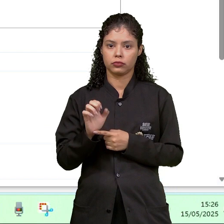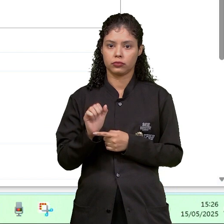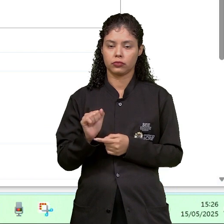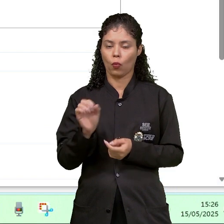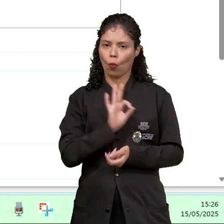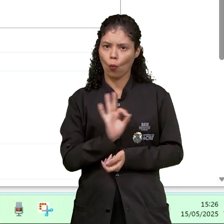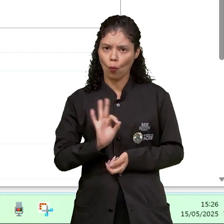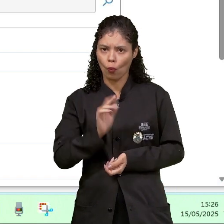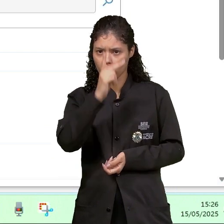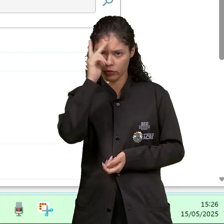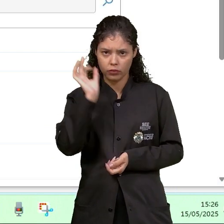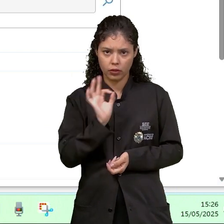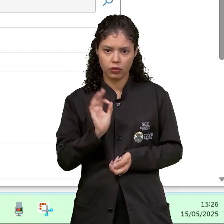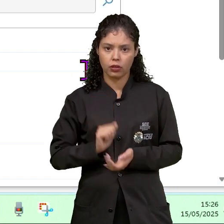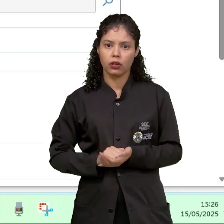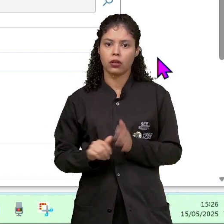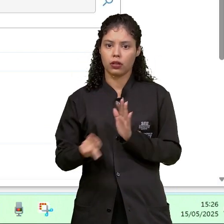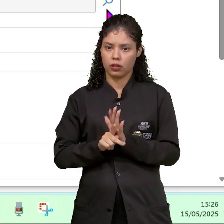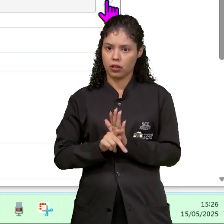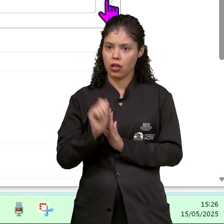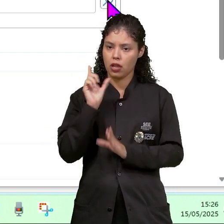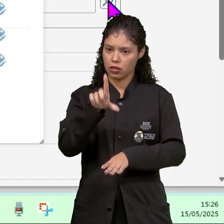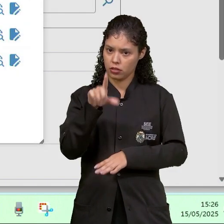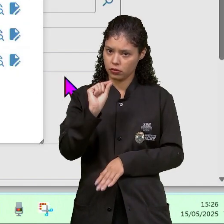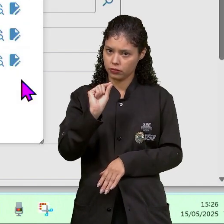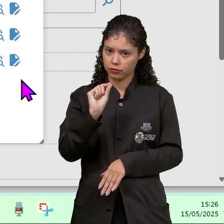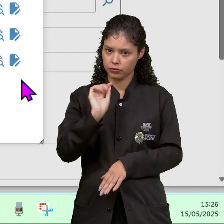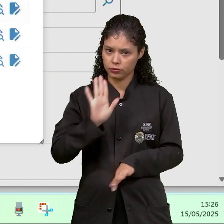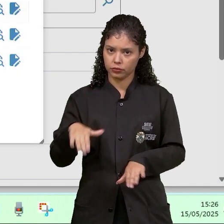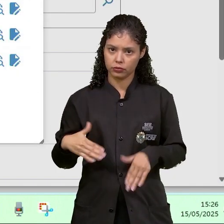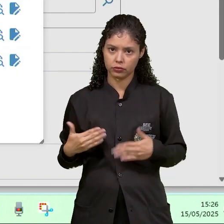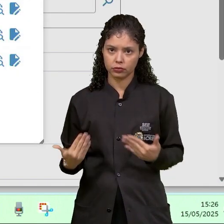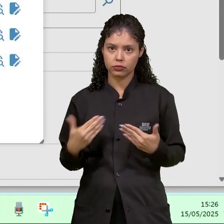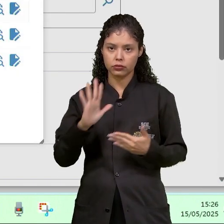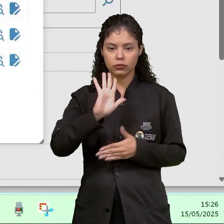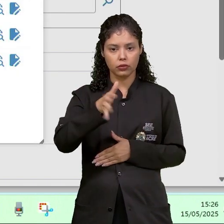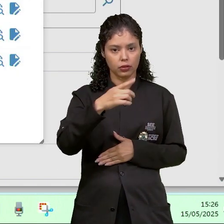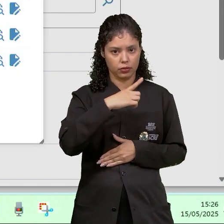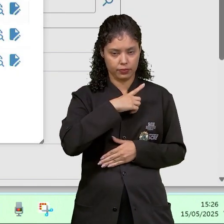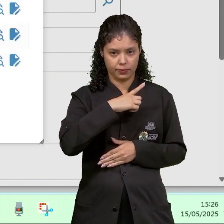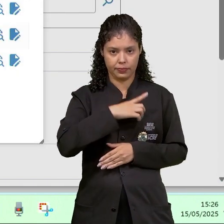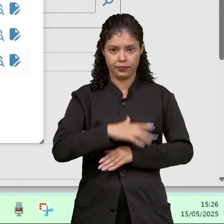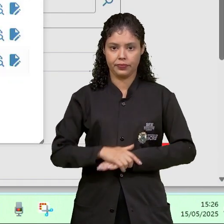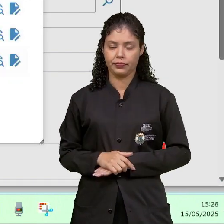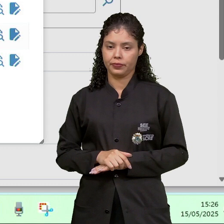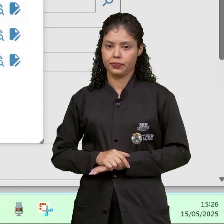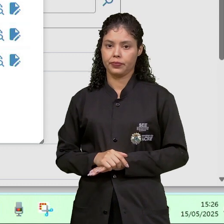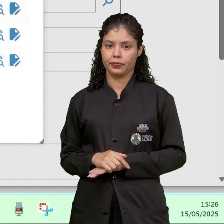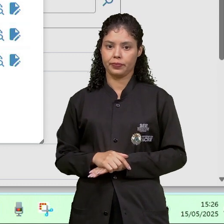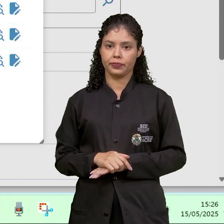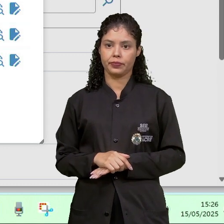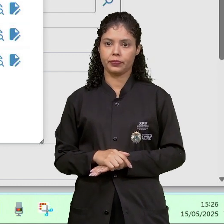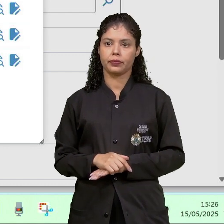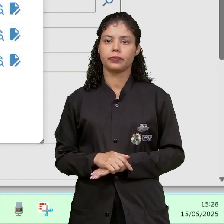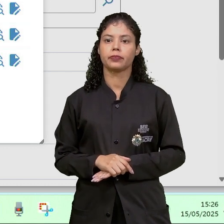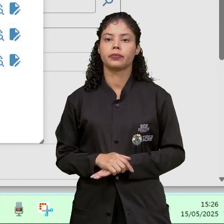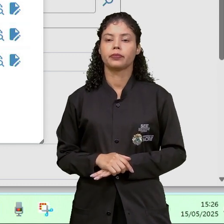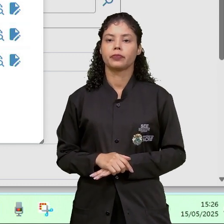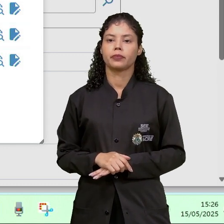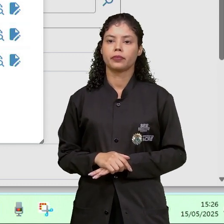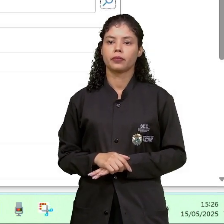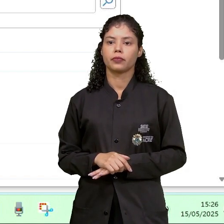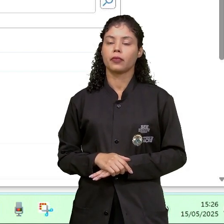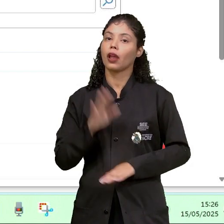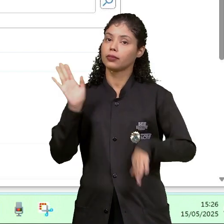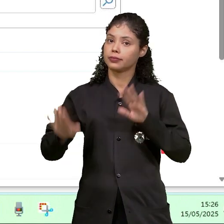nenhum, você coloca o texto padrão e escolhe o seu modelo que você criou aqui previamente. Então,